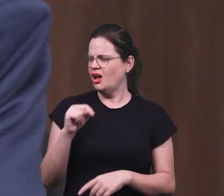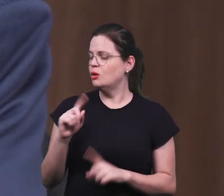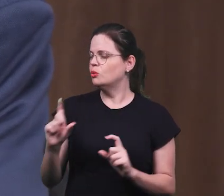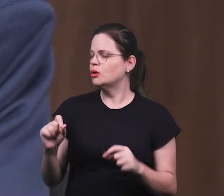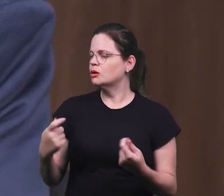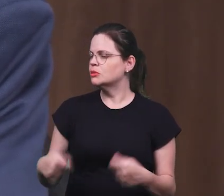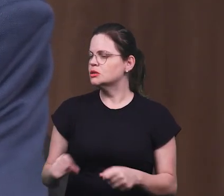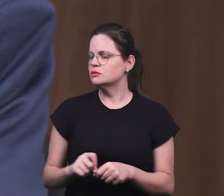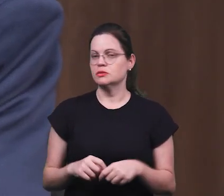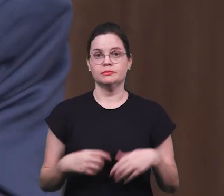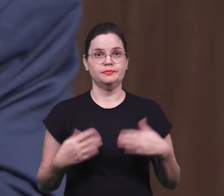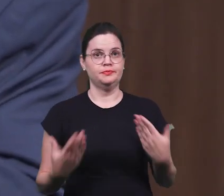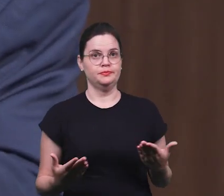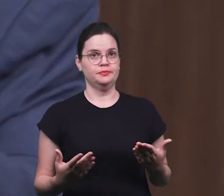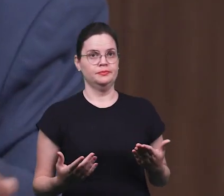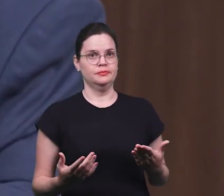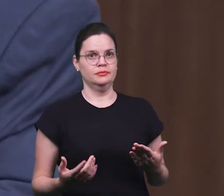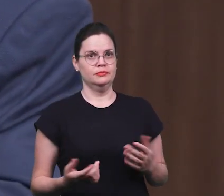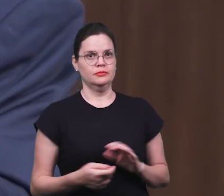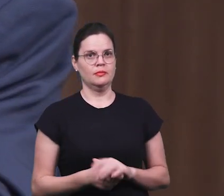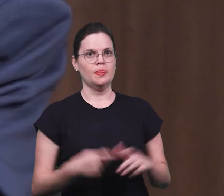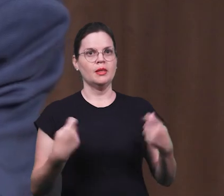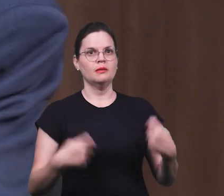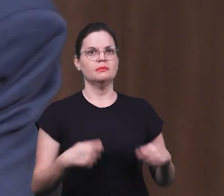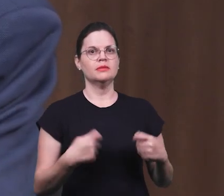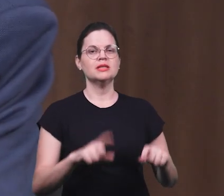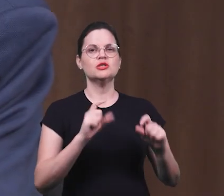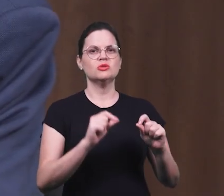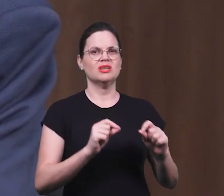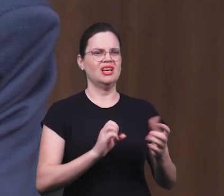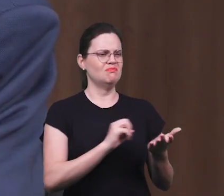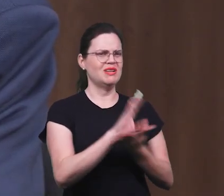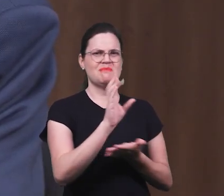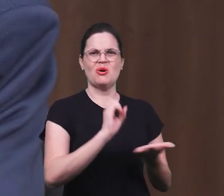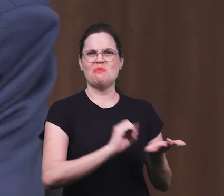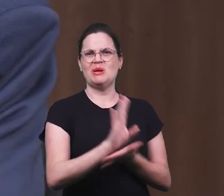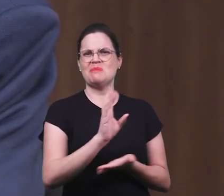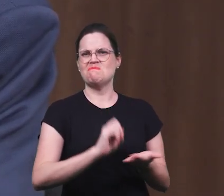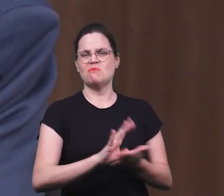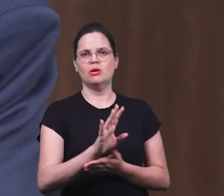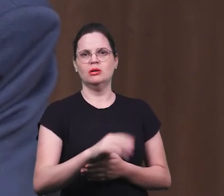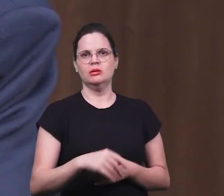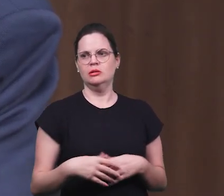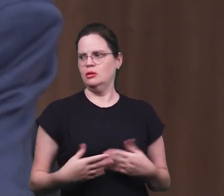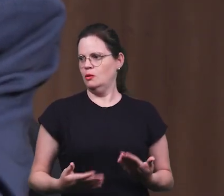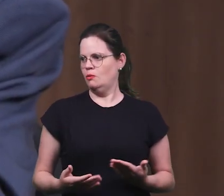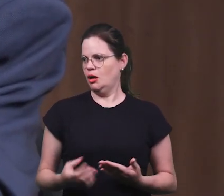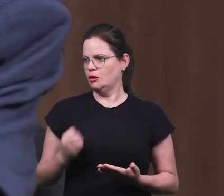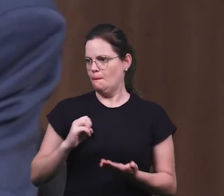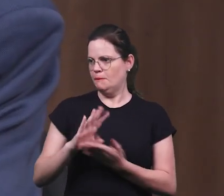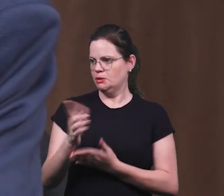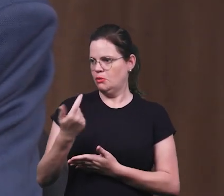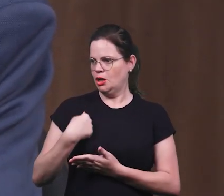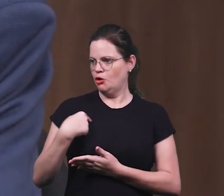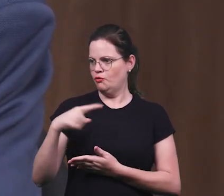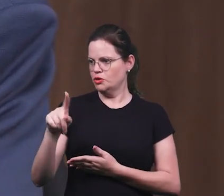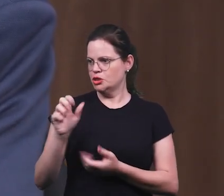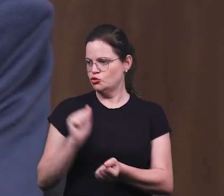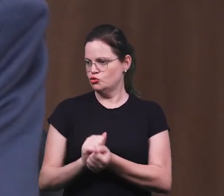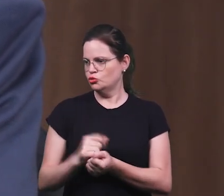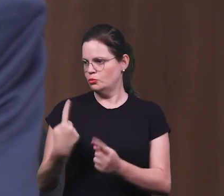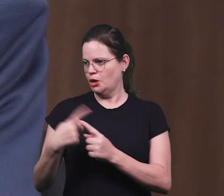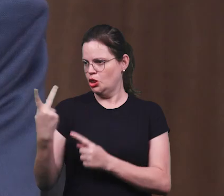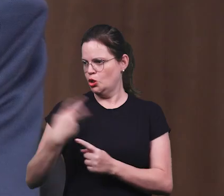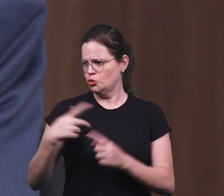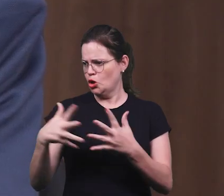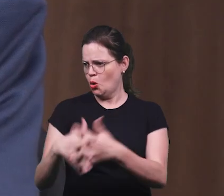fazer? Eu tinha uma limpeza nessa igreja, que tirar esse pessoal complicado aqui, senão essa igreja não vai, não. Eu falei, rapaz, então tem que tirar eu e você, que são os mais complicados aqui.